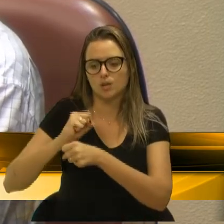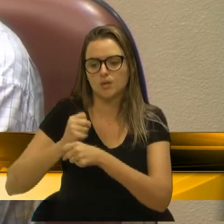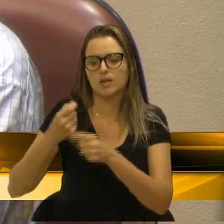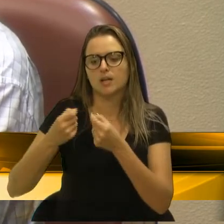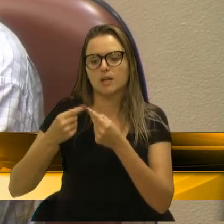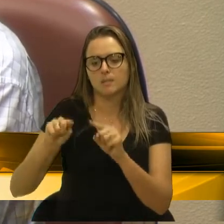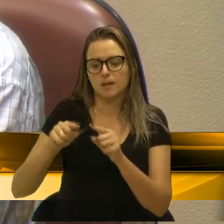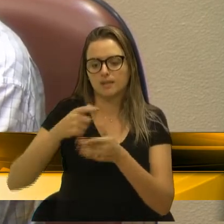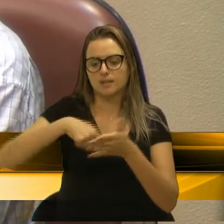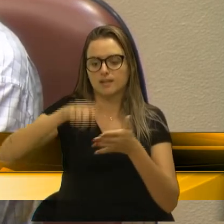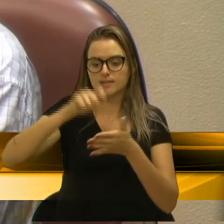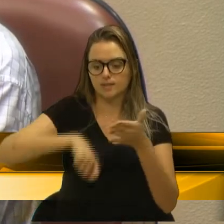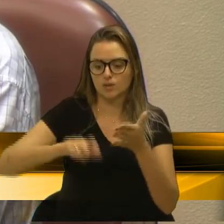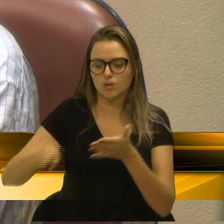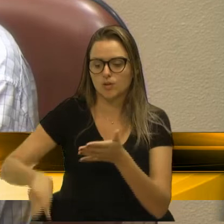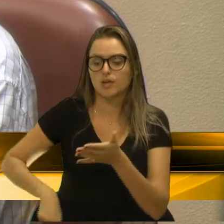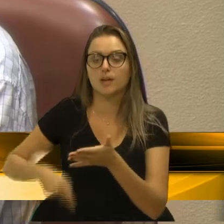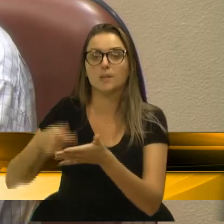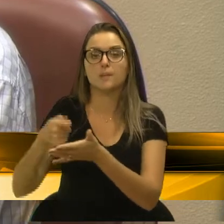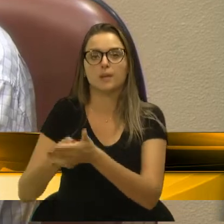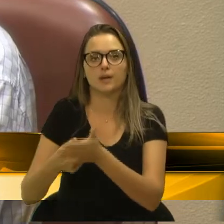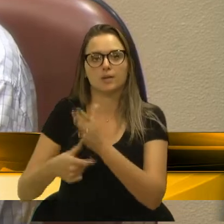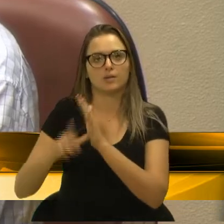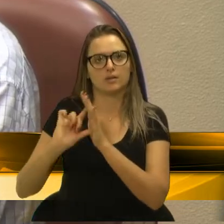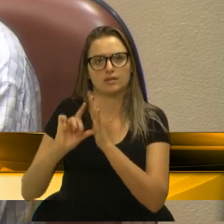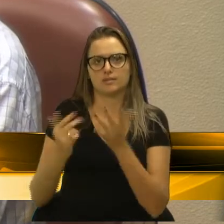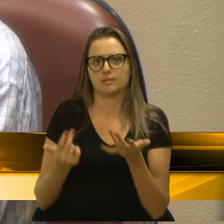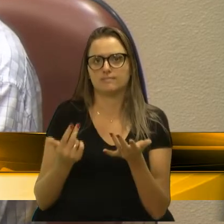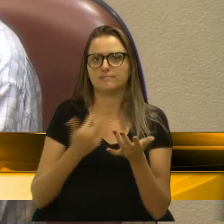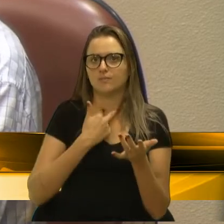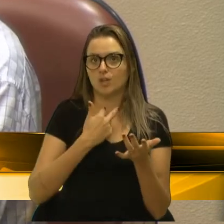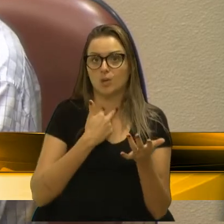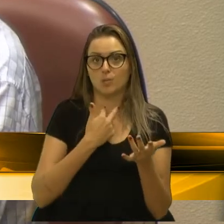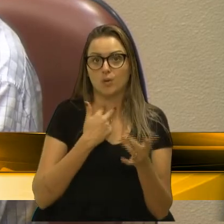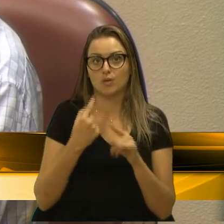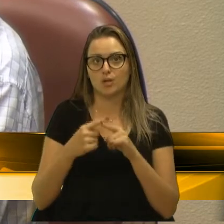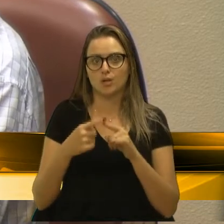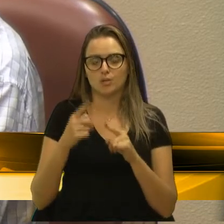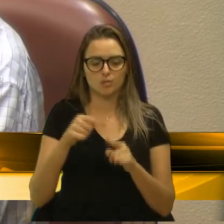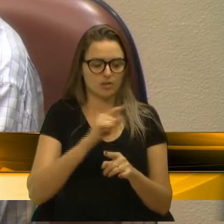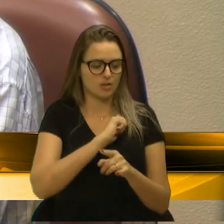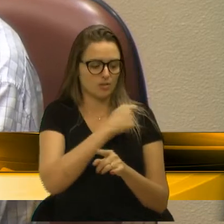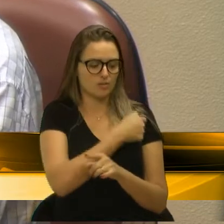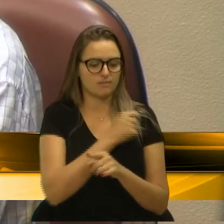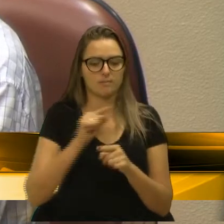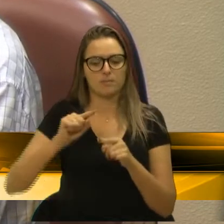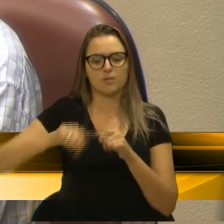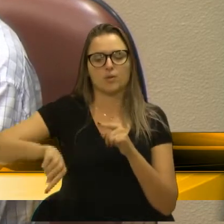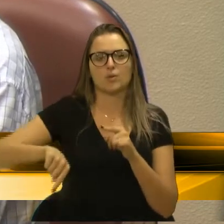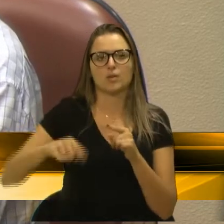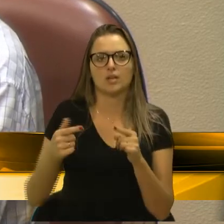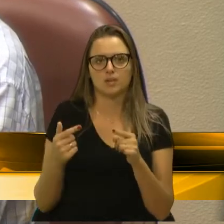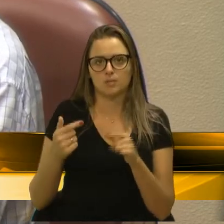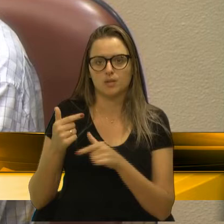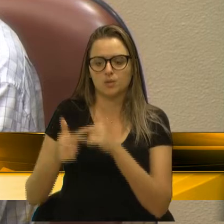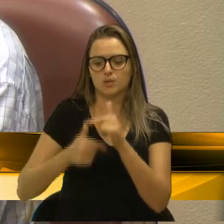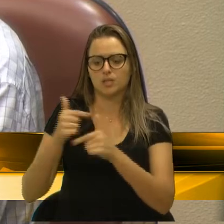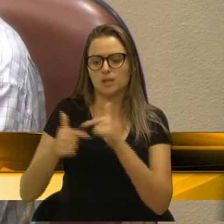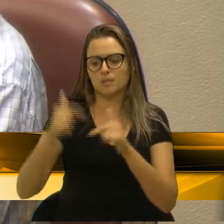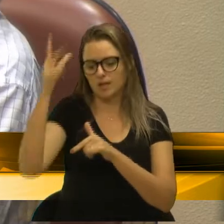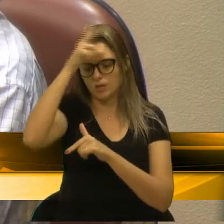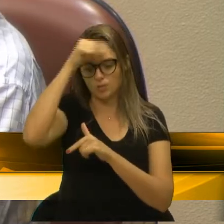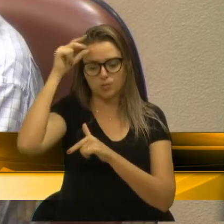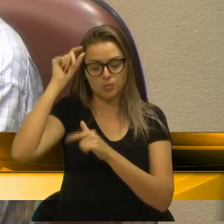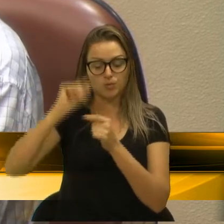pagaram adiantado, que isso não pode fazer, né, porque a gestão fiscal não proíbe, né, o serviço público fazer o pagamento,